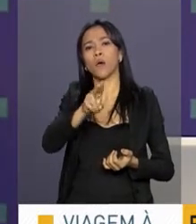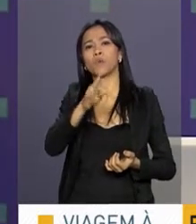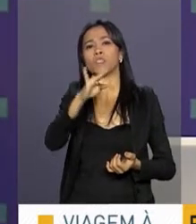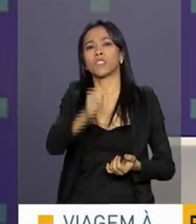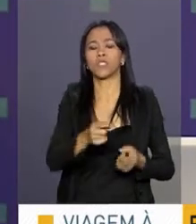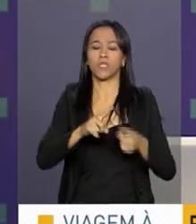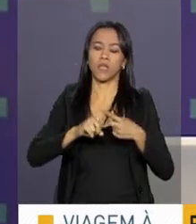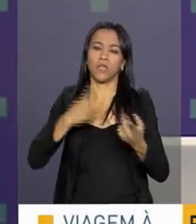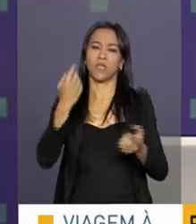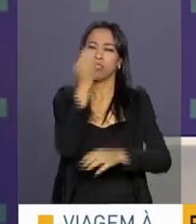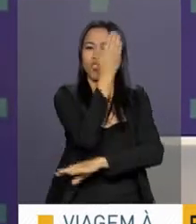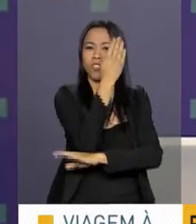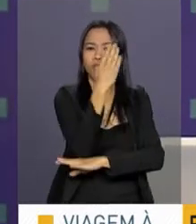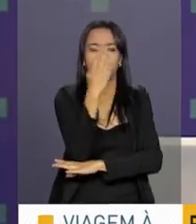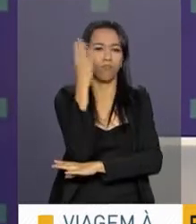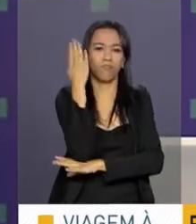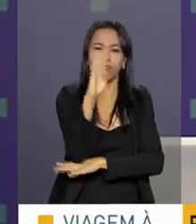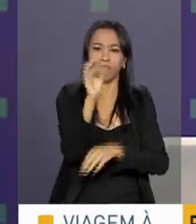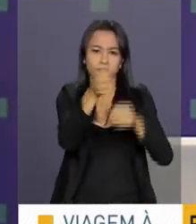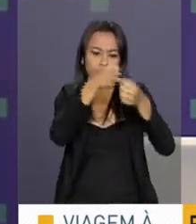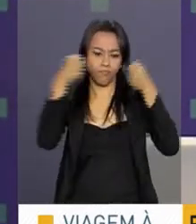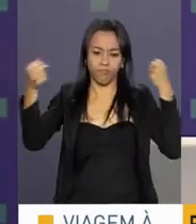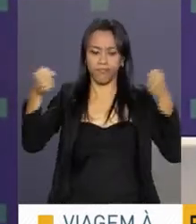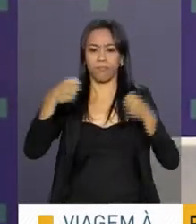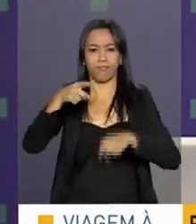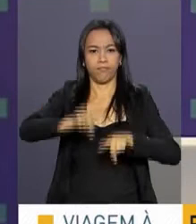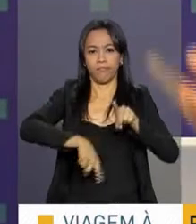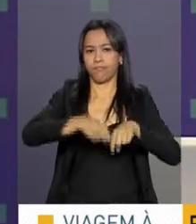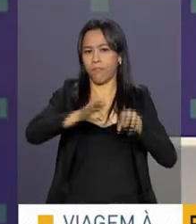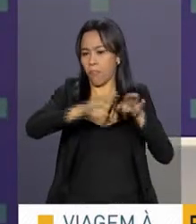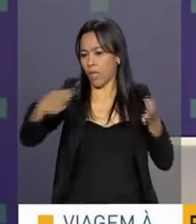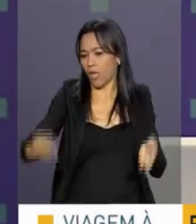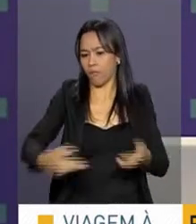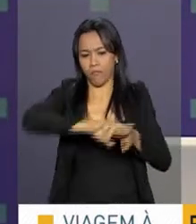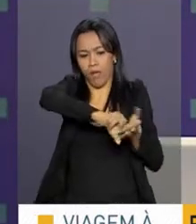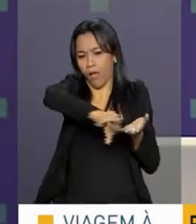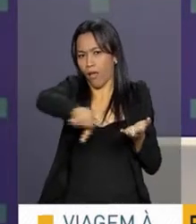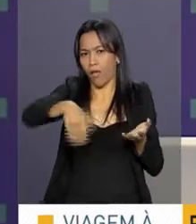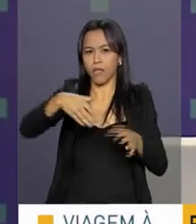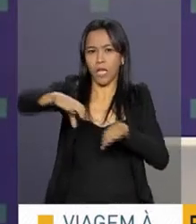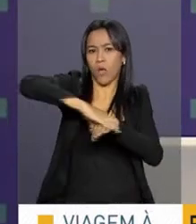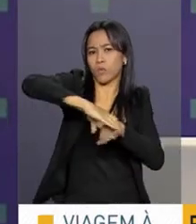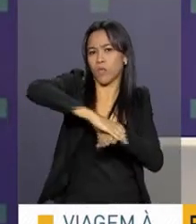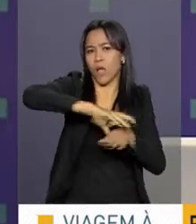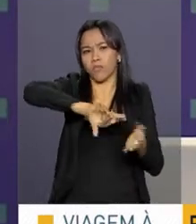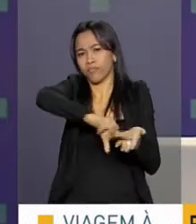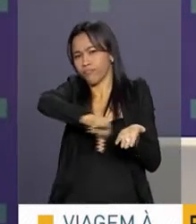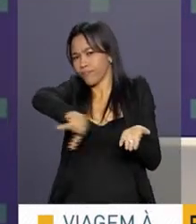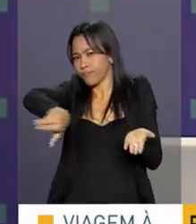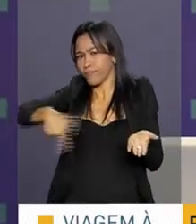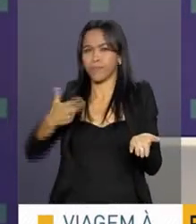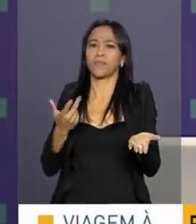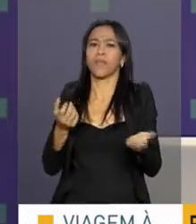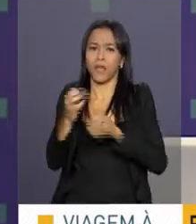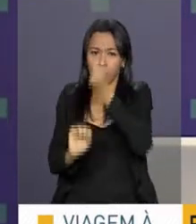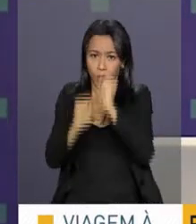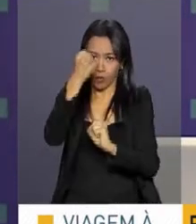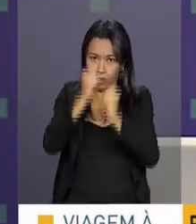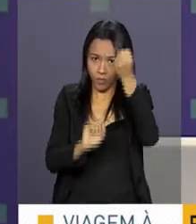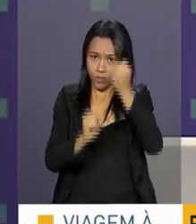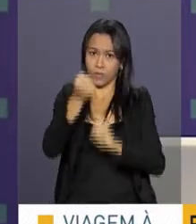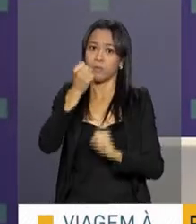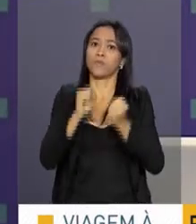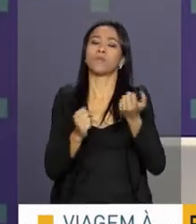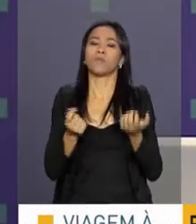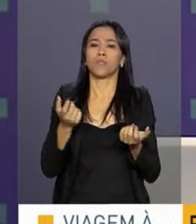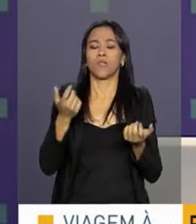móveis, indústria têxtil, indústria de calçados. Há uma diversificação muito grande da economia brasileira e